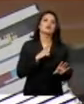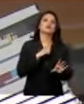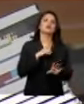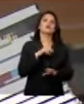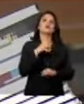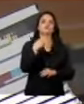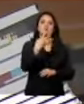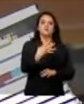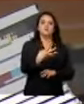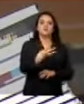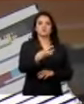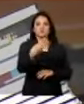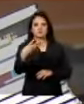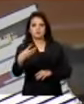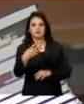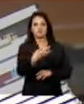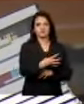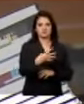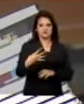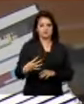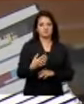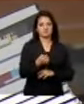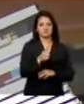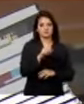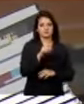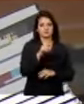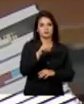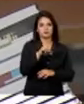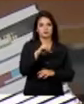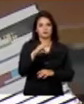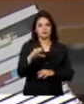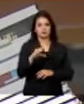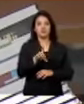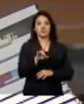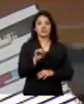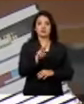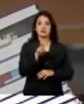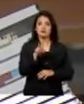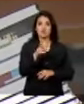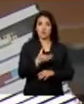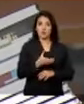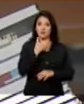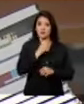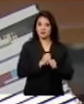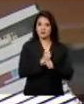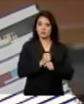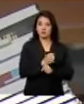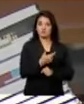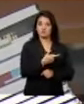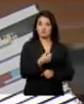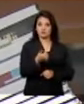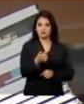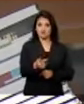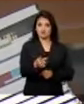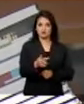43 e 44, em 5 de dezembro de 2017.